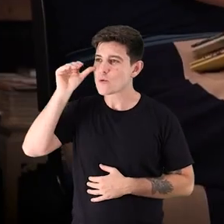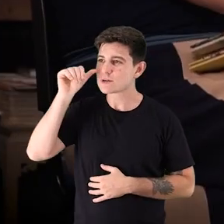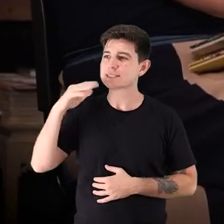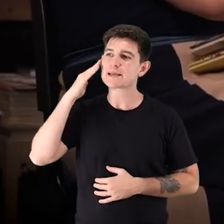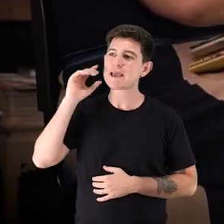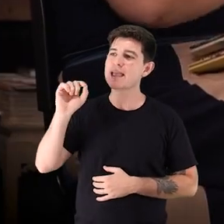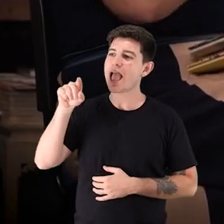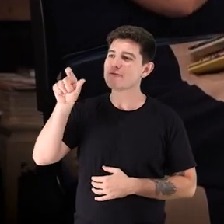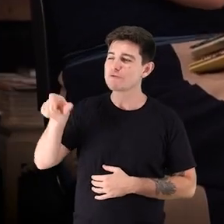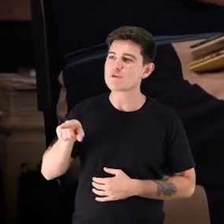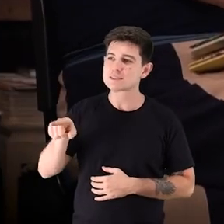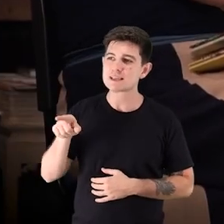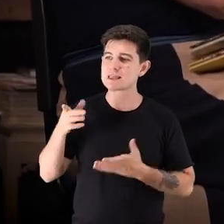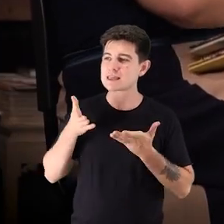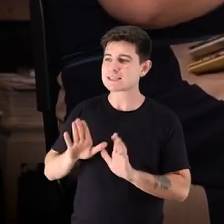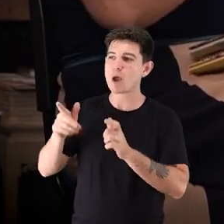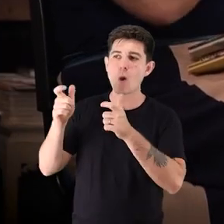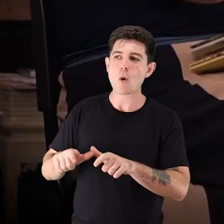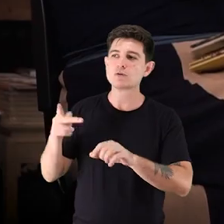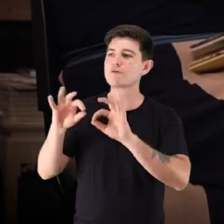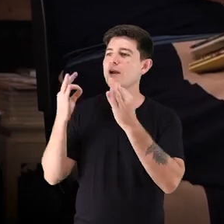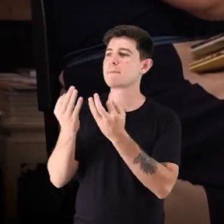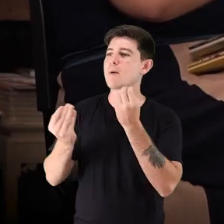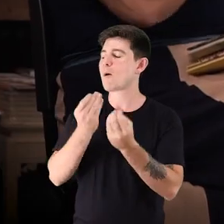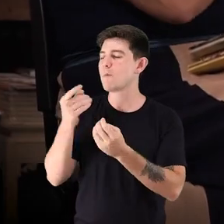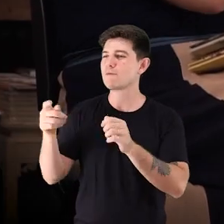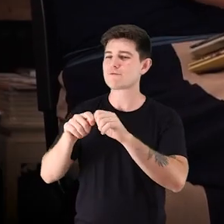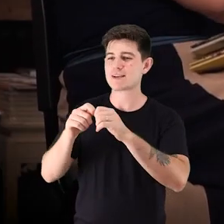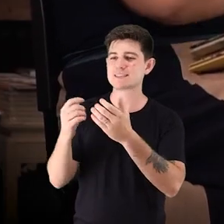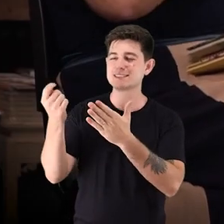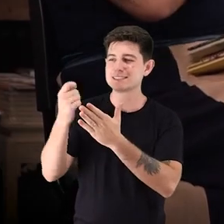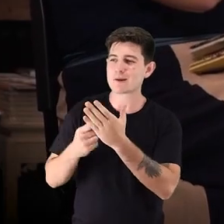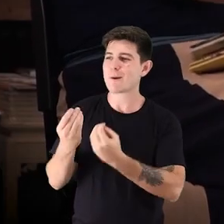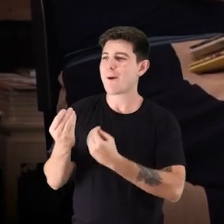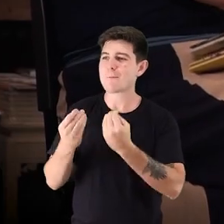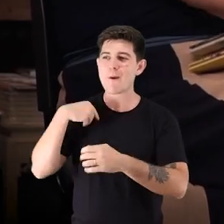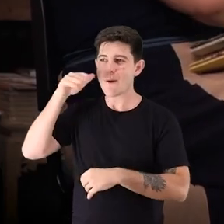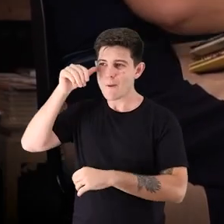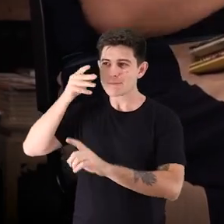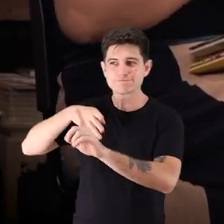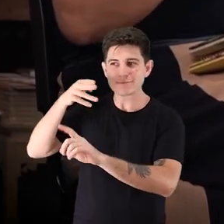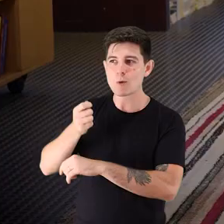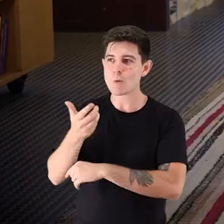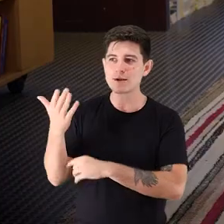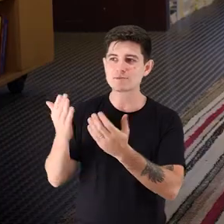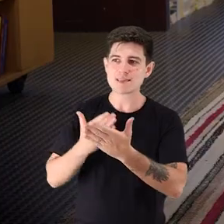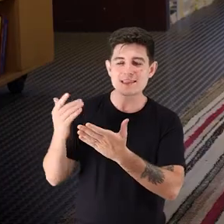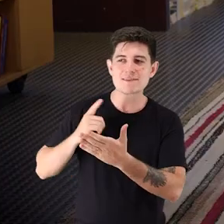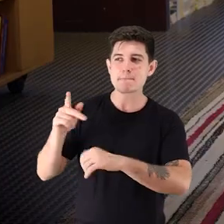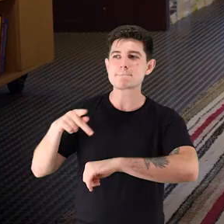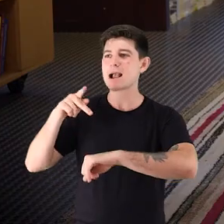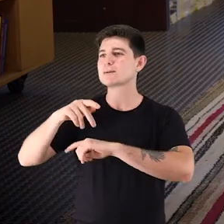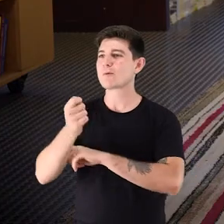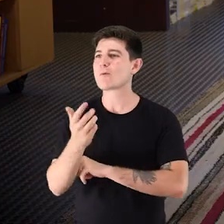Essa minha curiosidade de saber quem é você, de onde você vem, quem é a sua família, como você produz as suas obras, né? Quantas